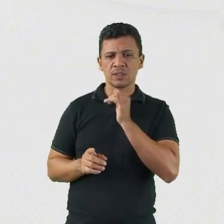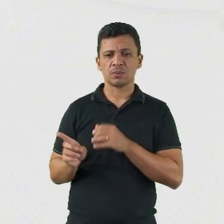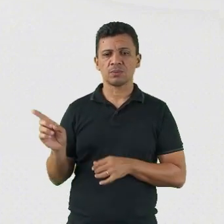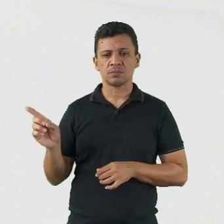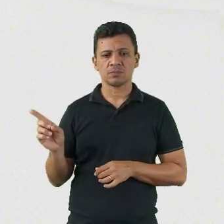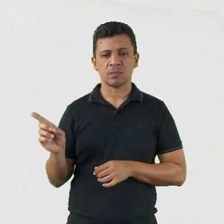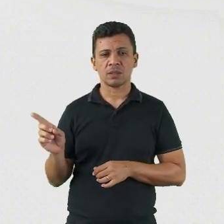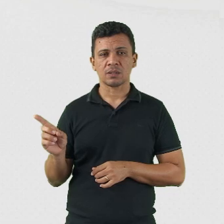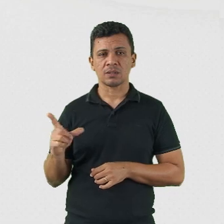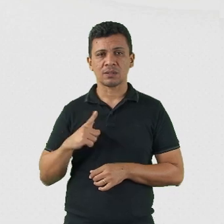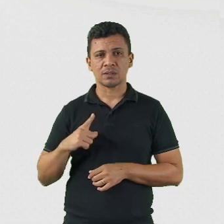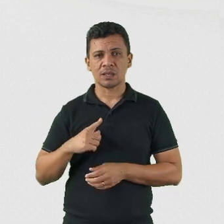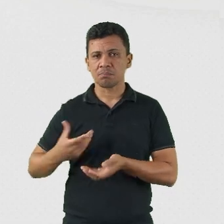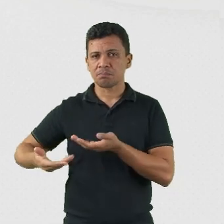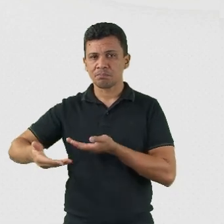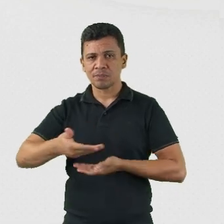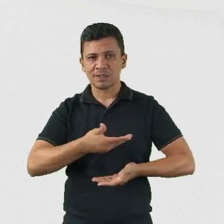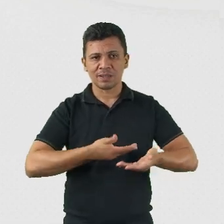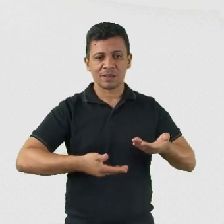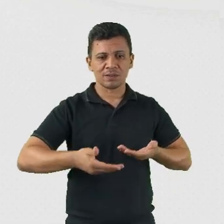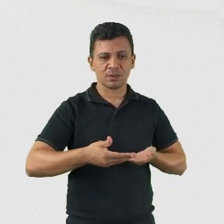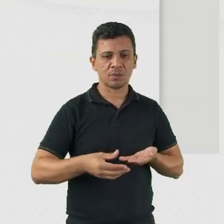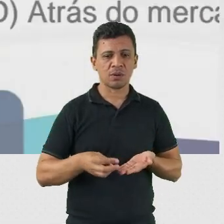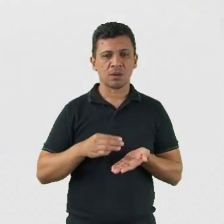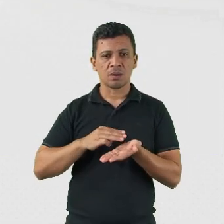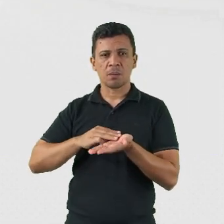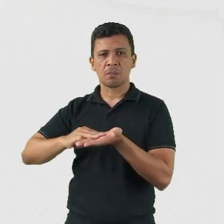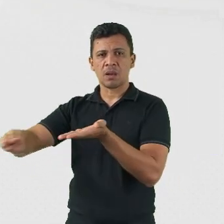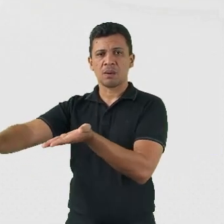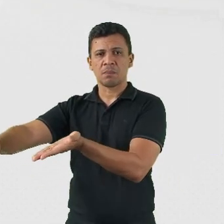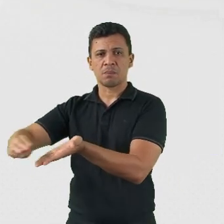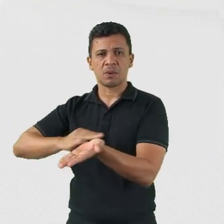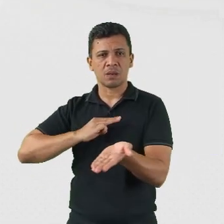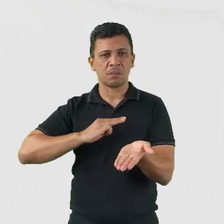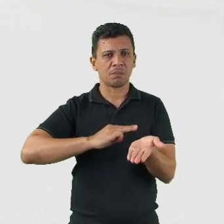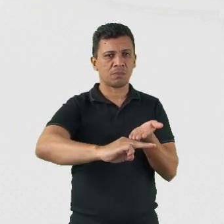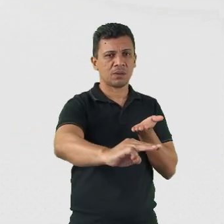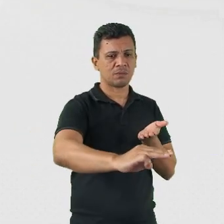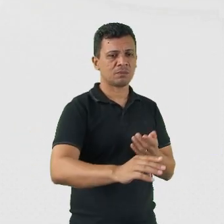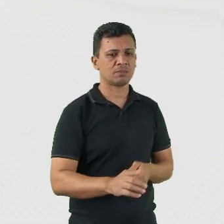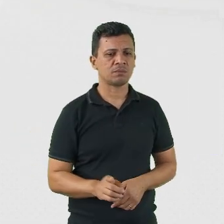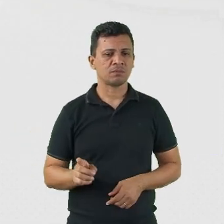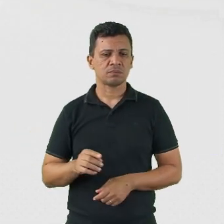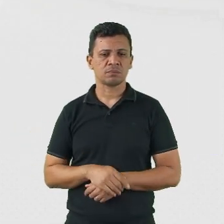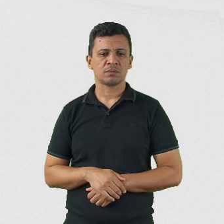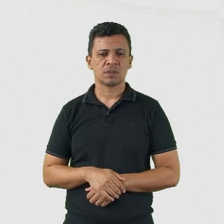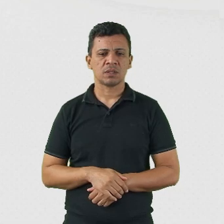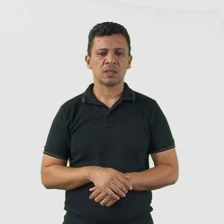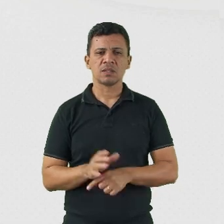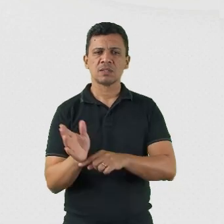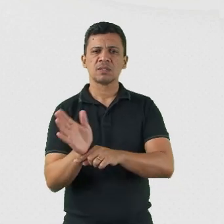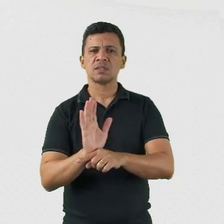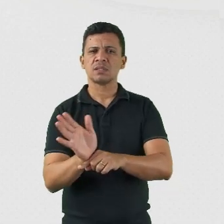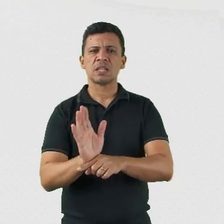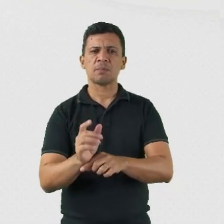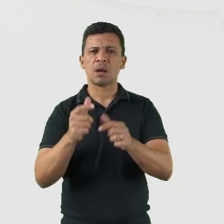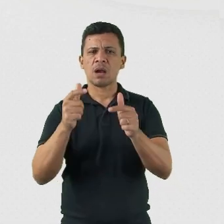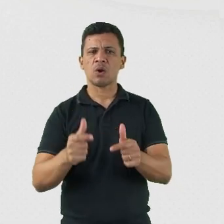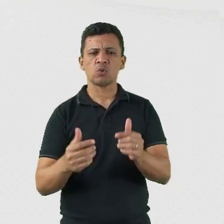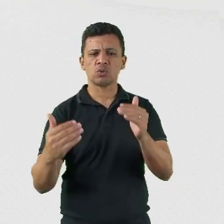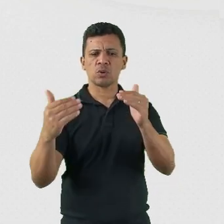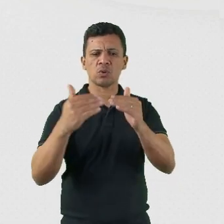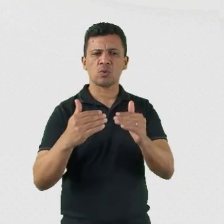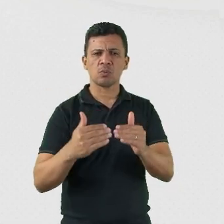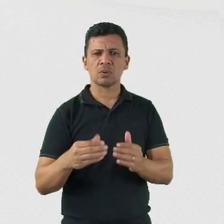de interação. Mensagem de texto, por exemplo. Onde está o cinema segundo